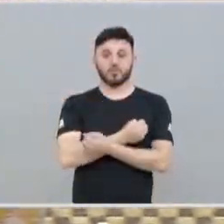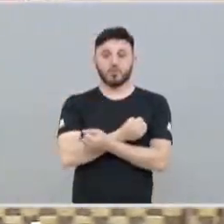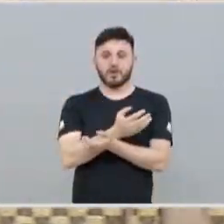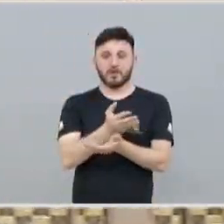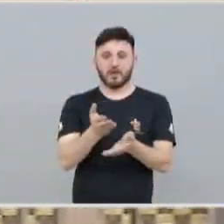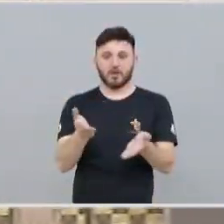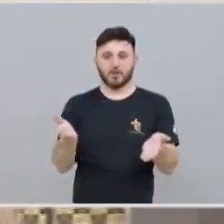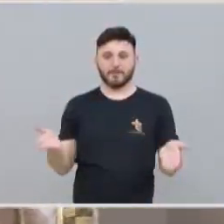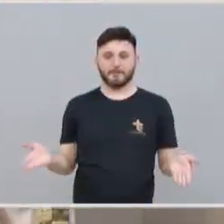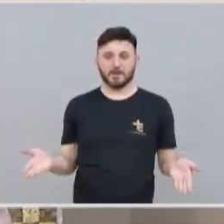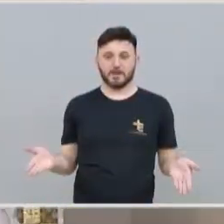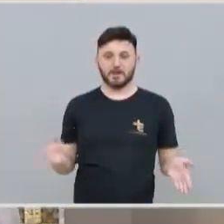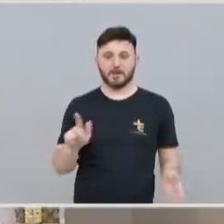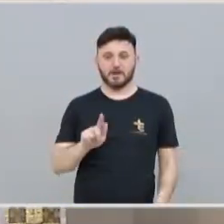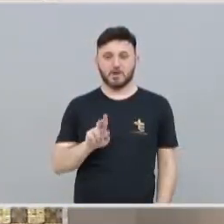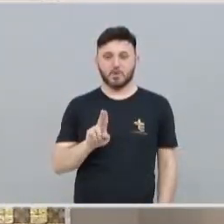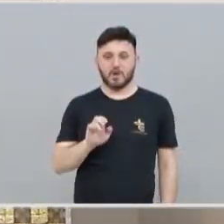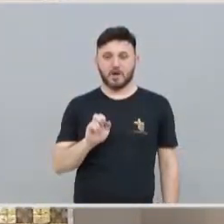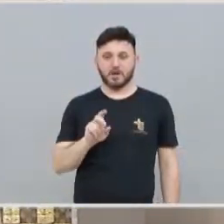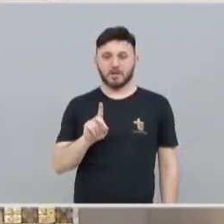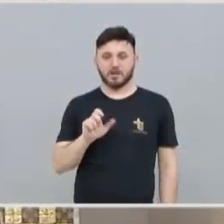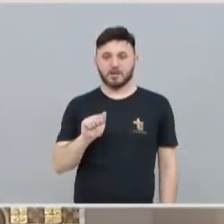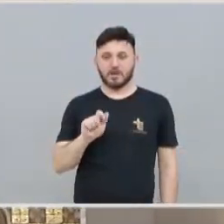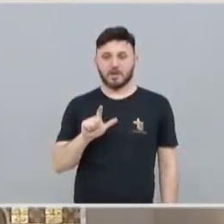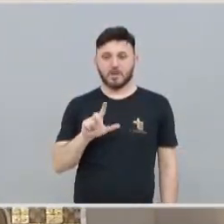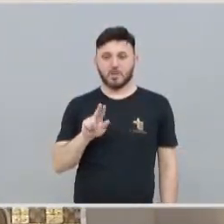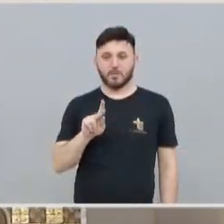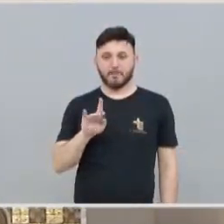chagas de nosso senhor jesus cristo